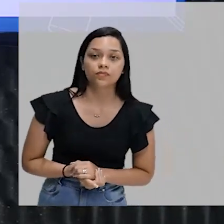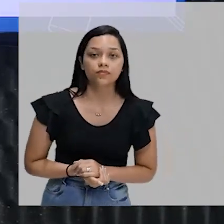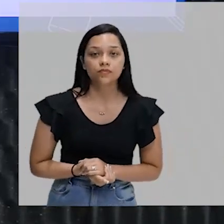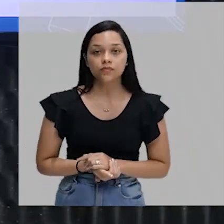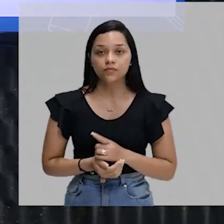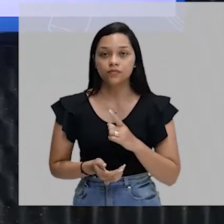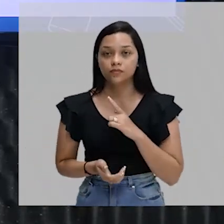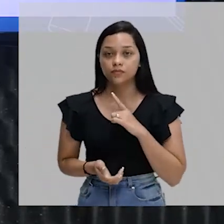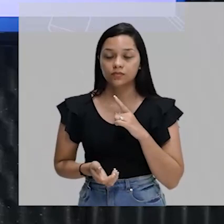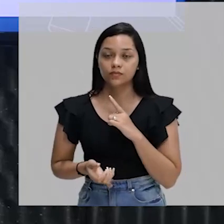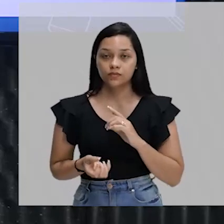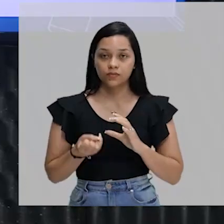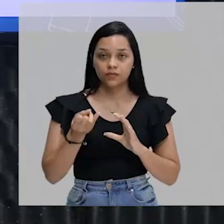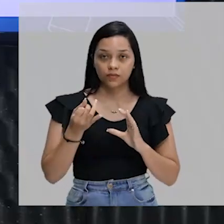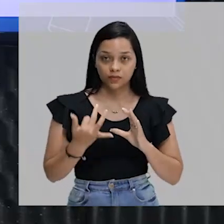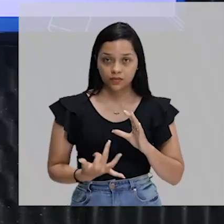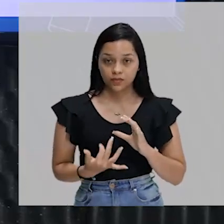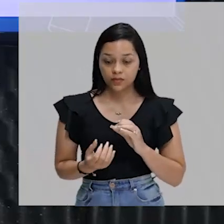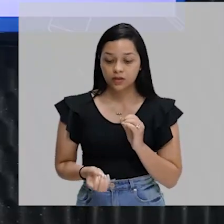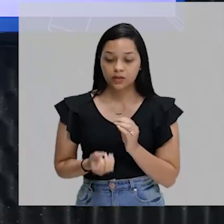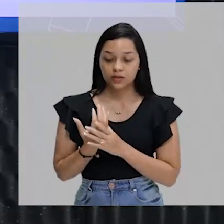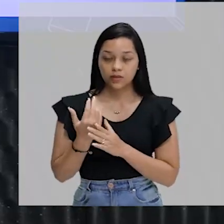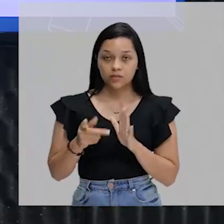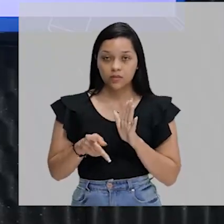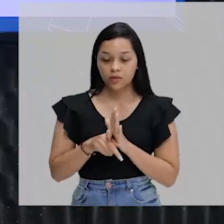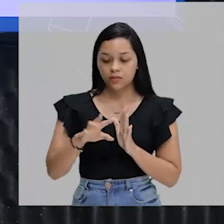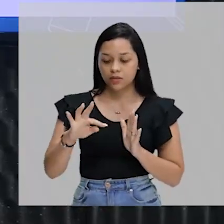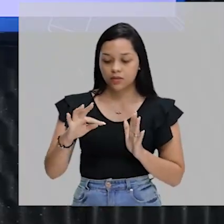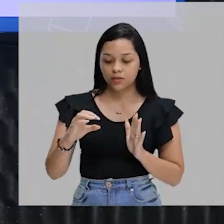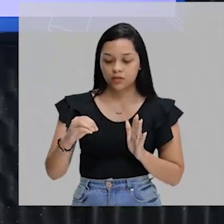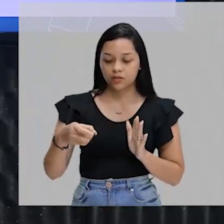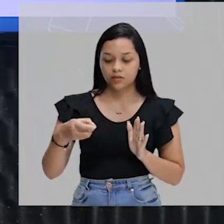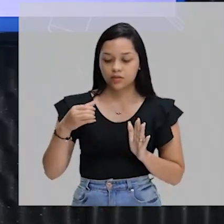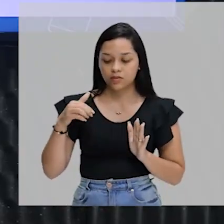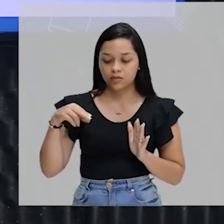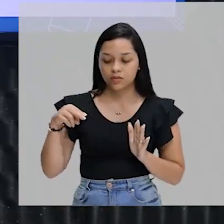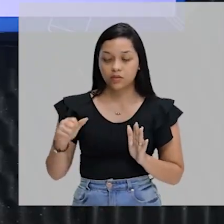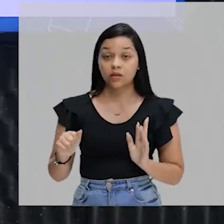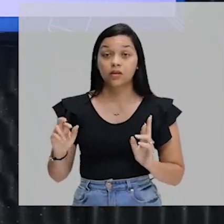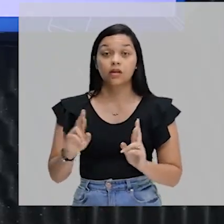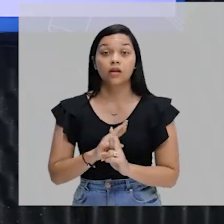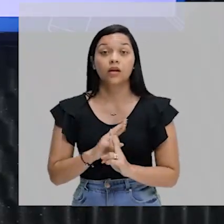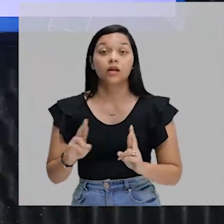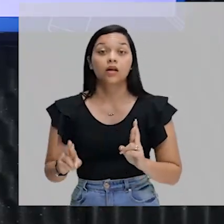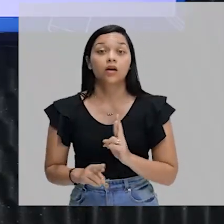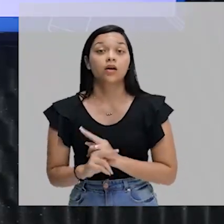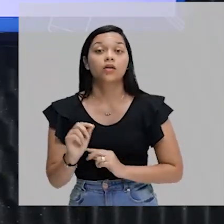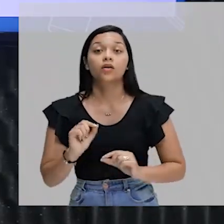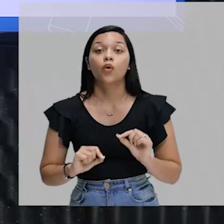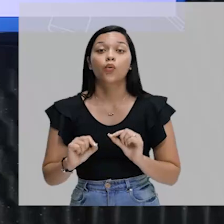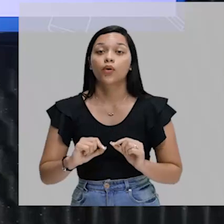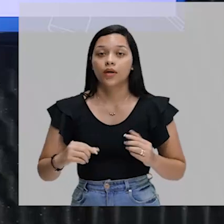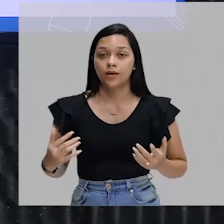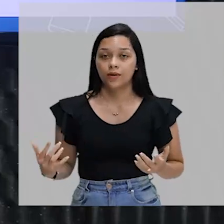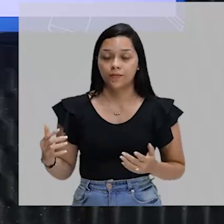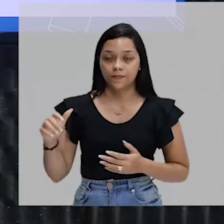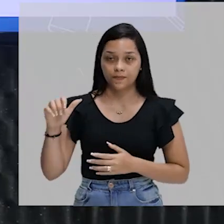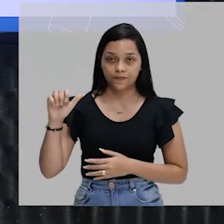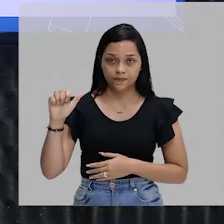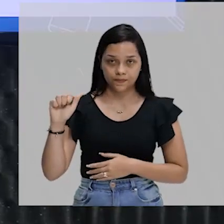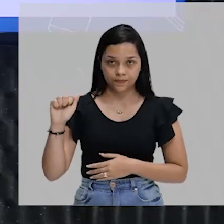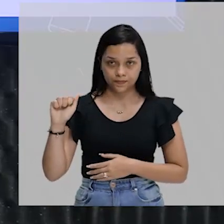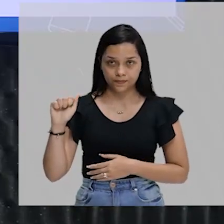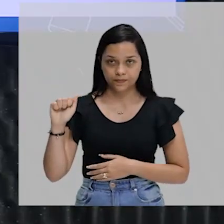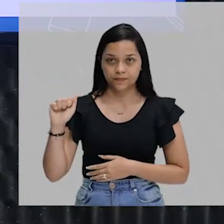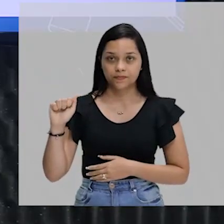essa característica, que é a produção dessa toxina, ela é manifestada em decorrência a quê? Então, letra A, é